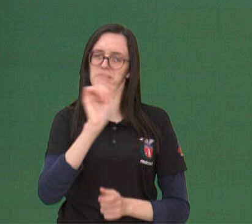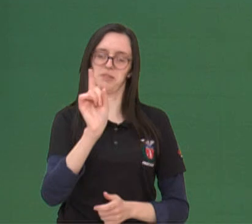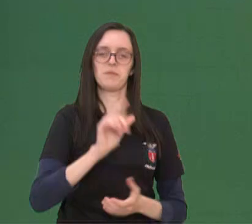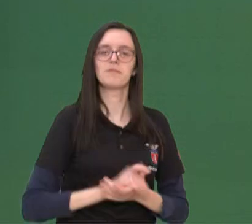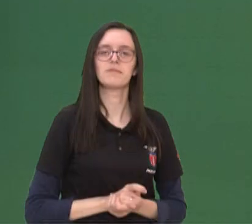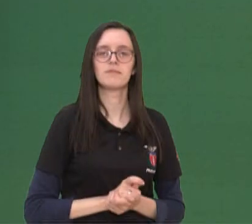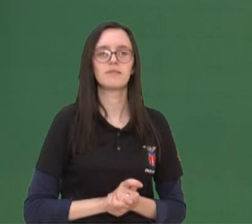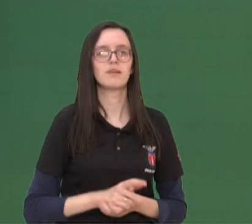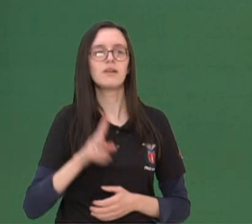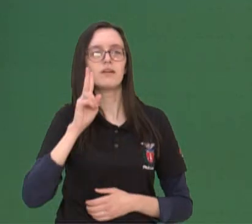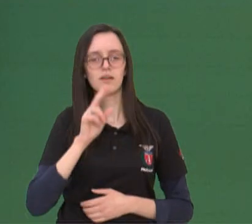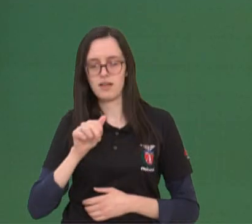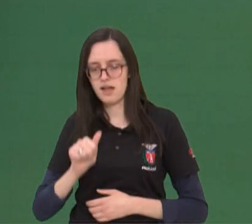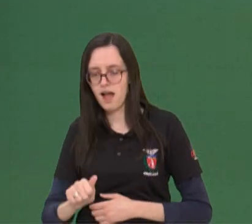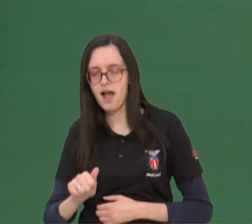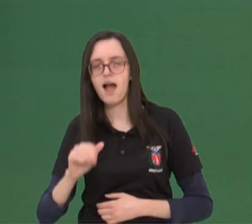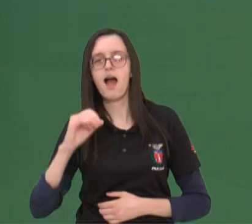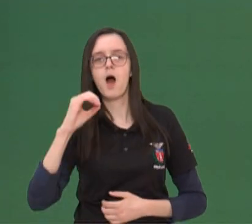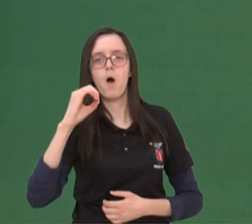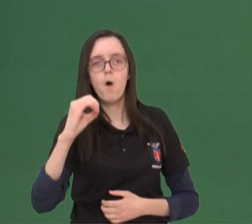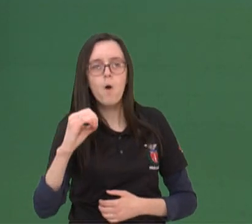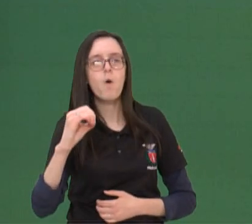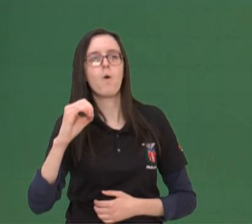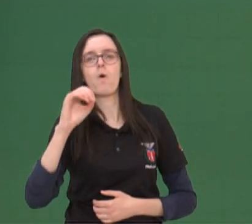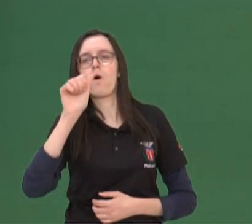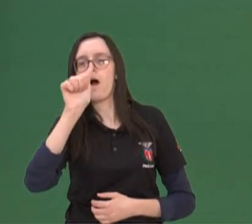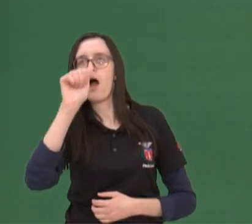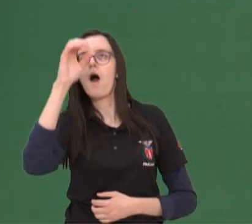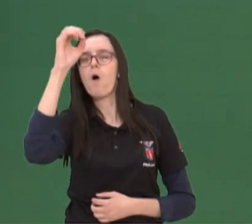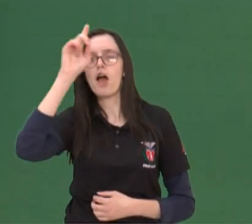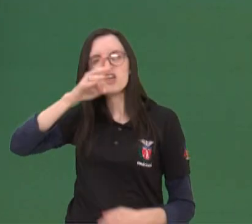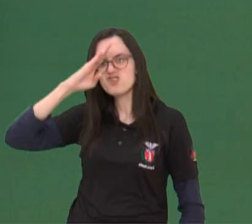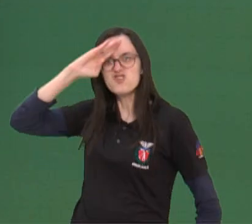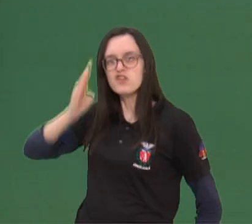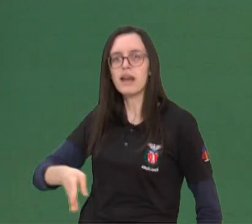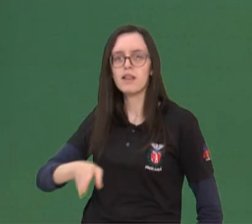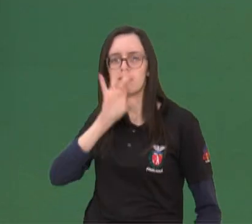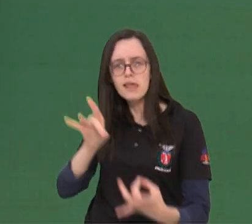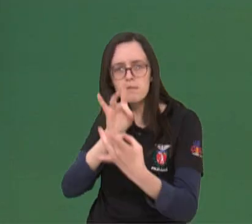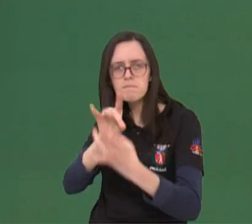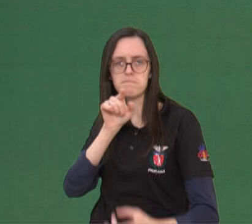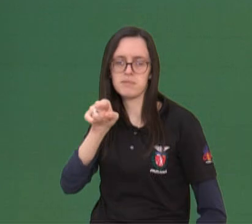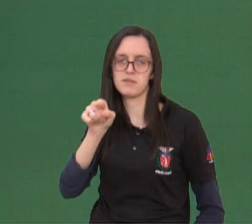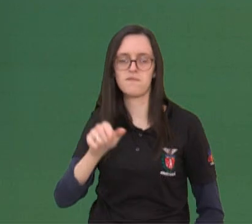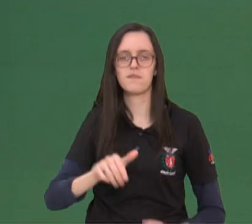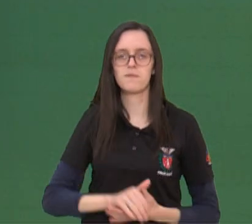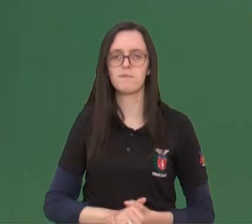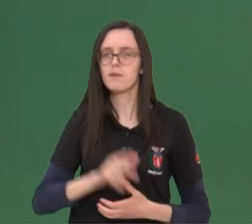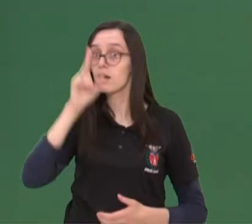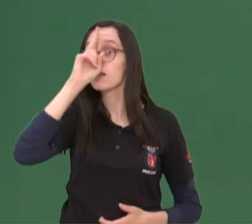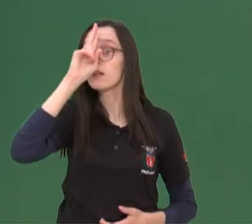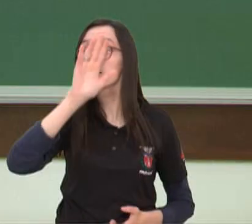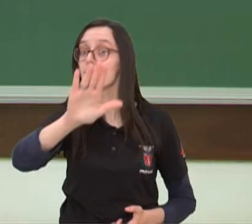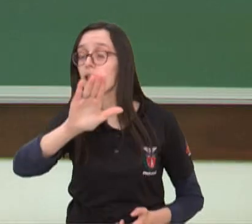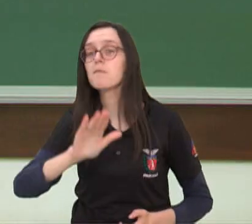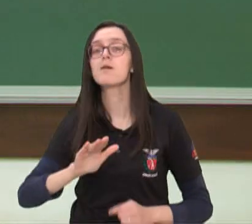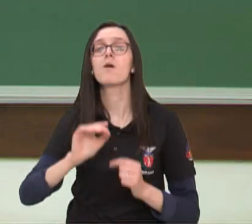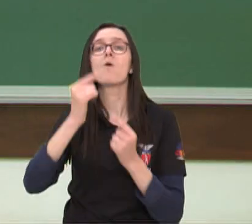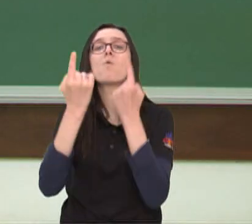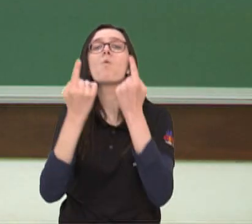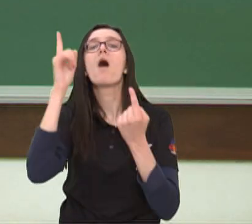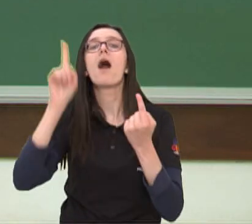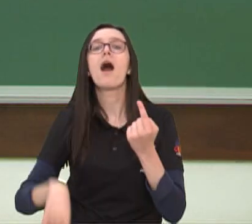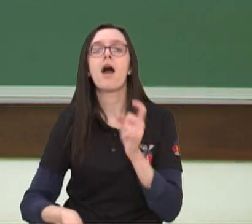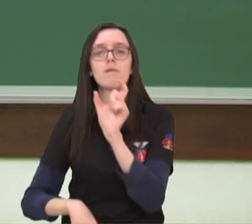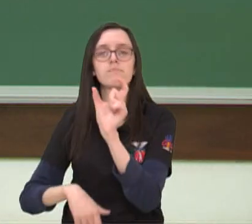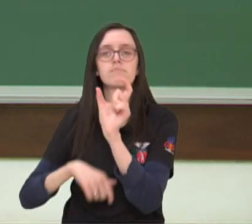artigo definido, o artigo definido, a, artigo definido e o artigo definido. Lembrando, quais são os meus